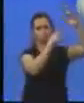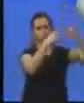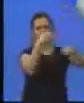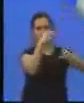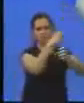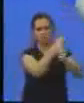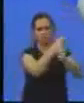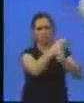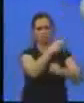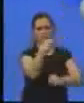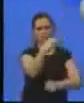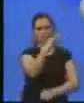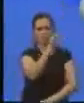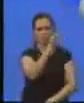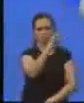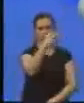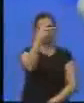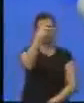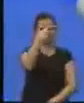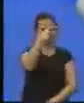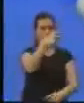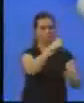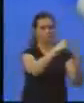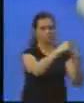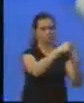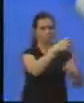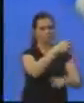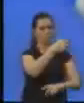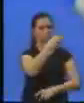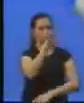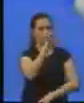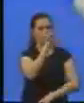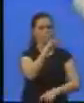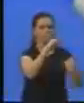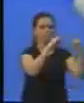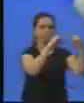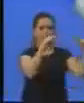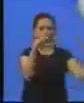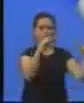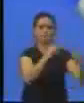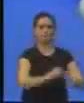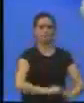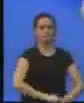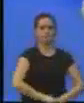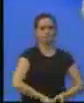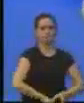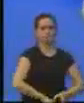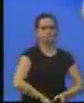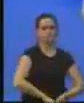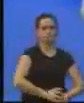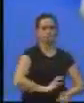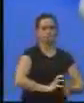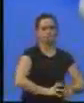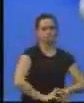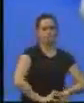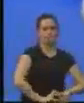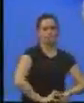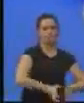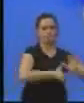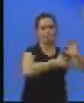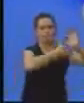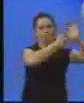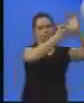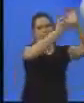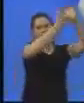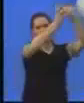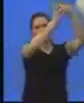a menos t² mais 6t. Uma parábola. É isso que faz, né? Pega a bolinha, joga, ela vai subir até um determinado ponto e depois